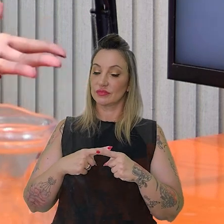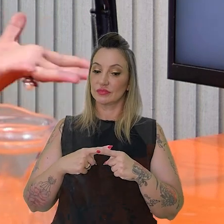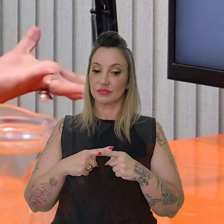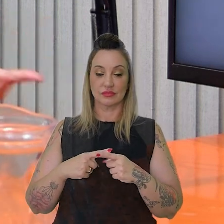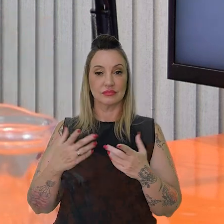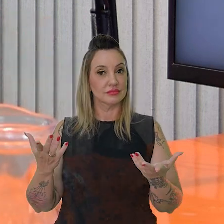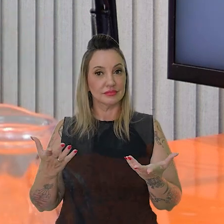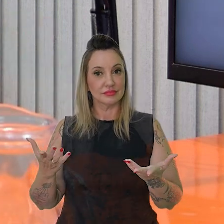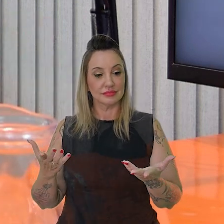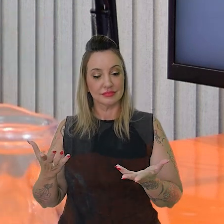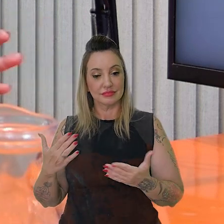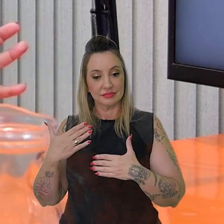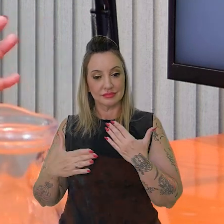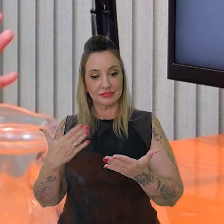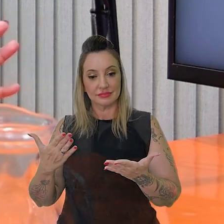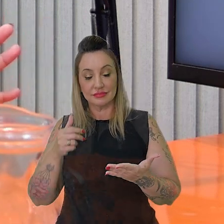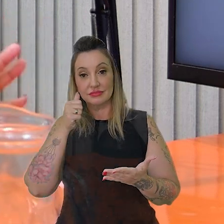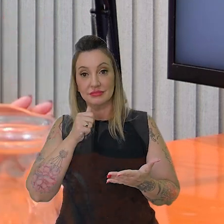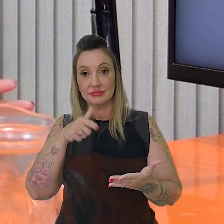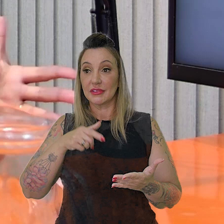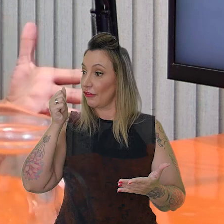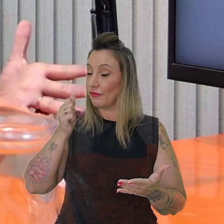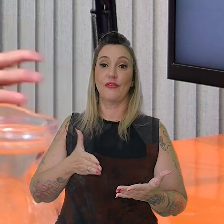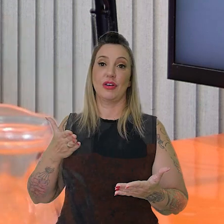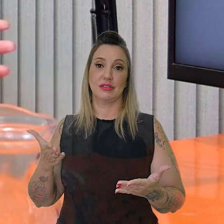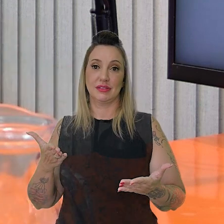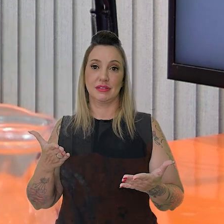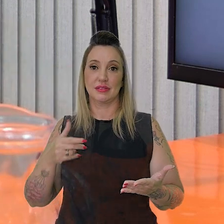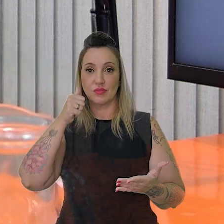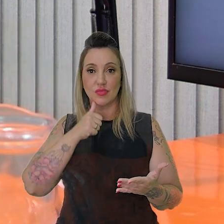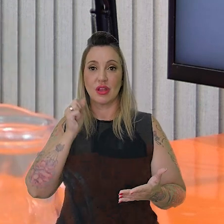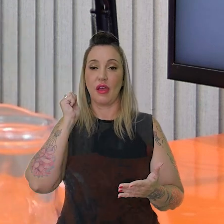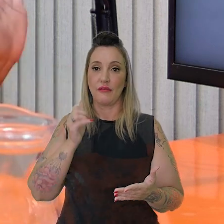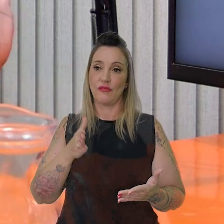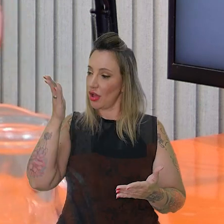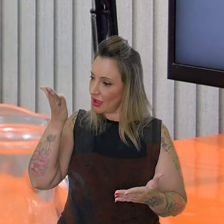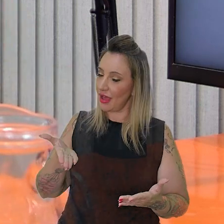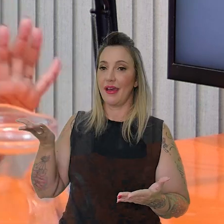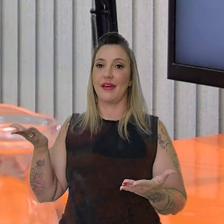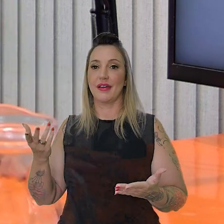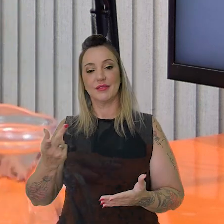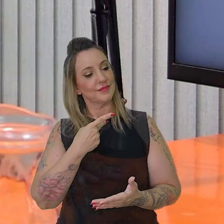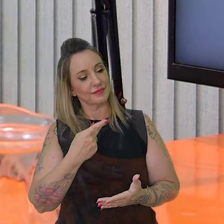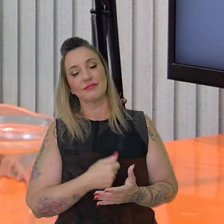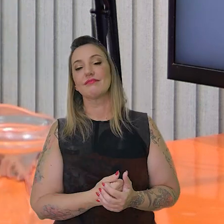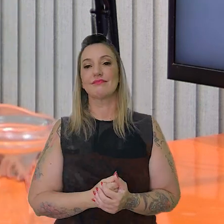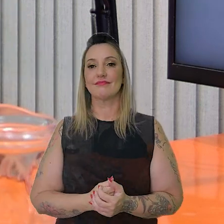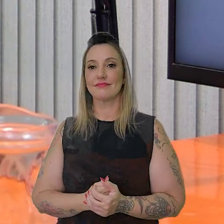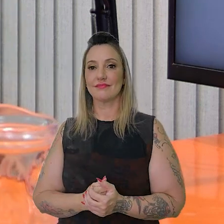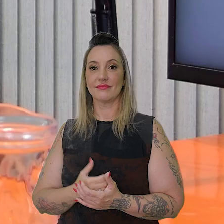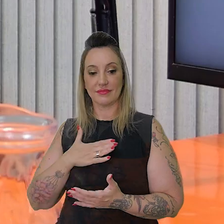porque a mulher vai vai xingar aqui a mulher você é a mulher que você é